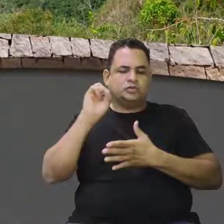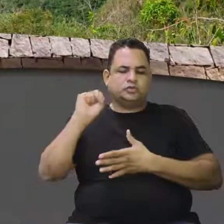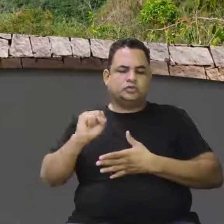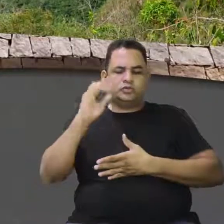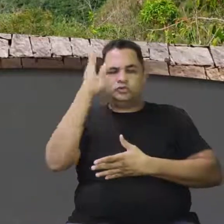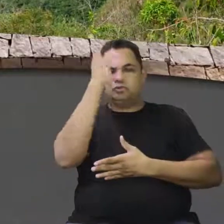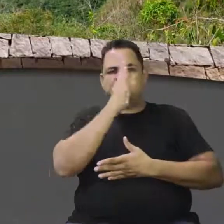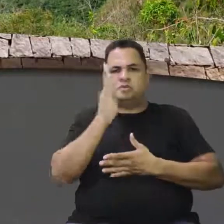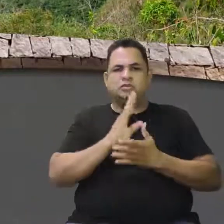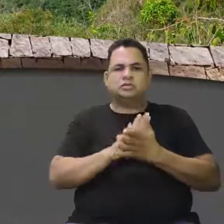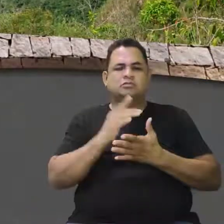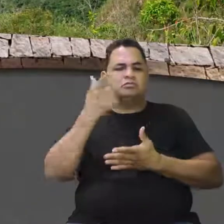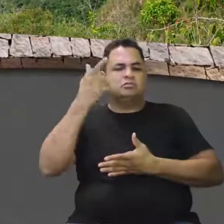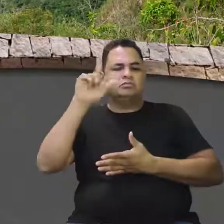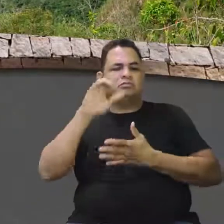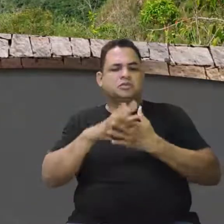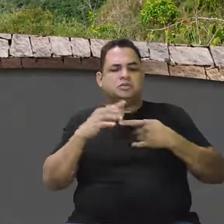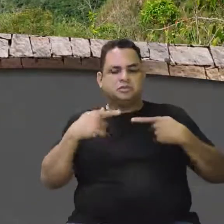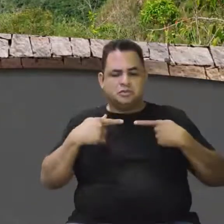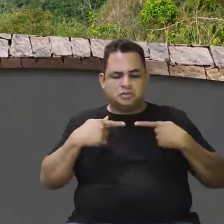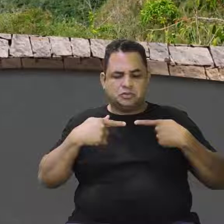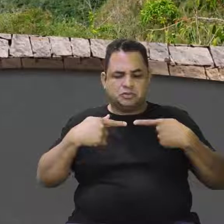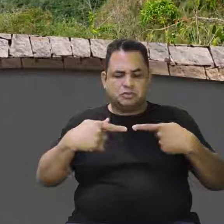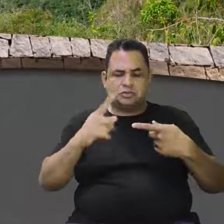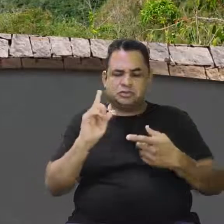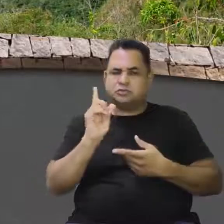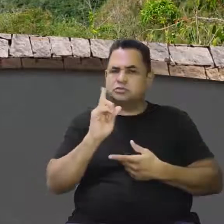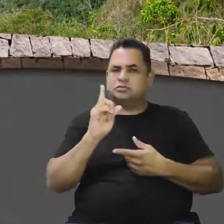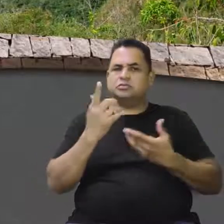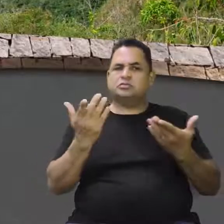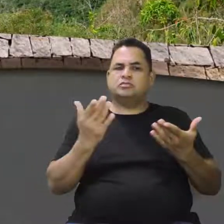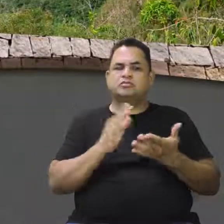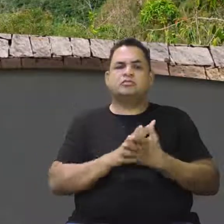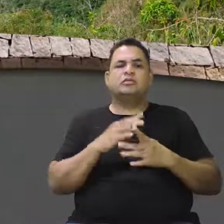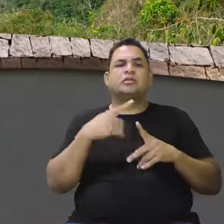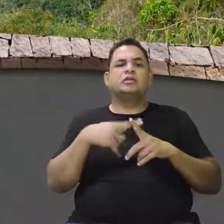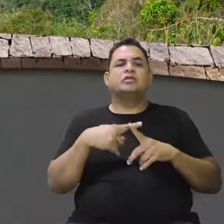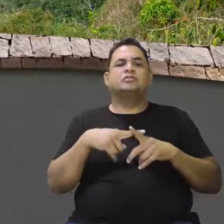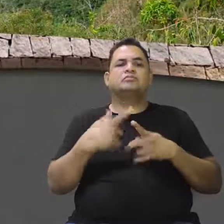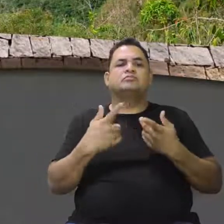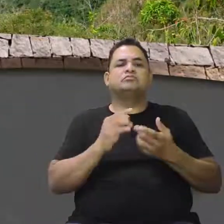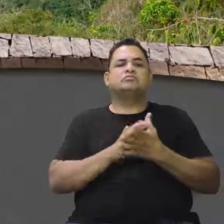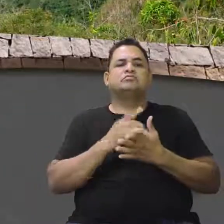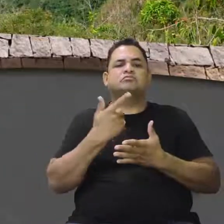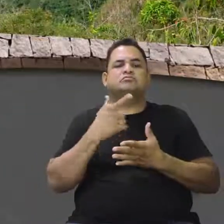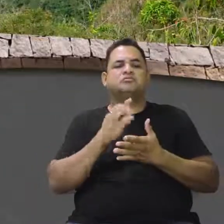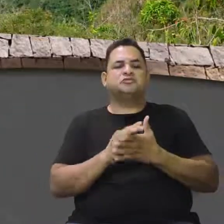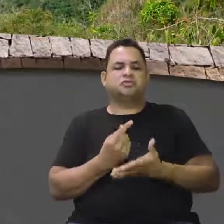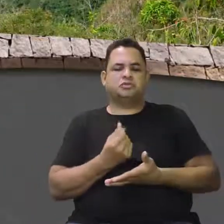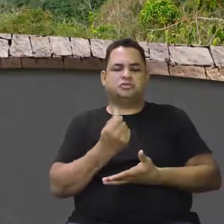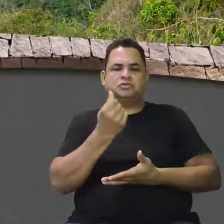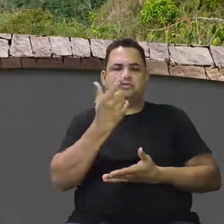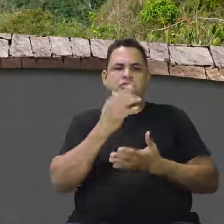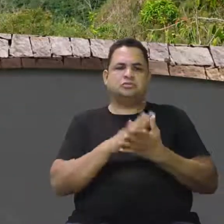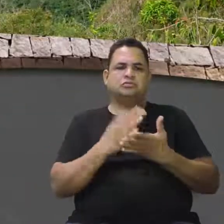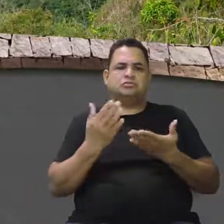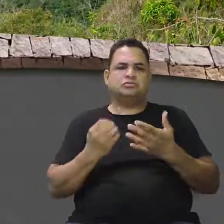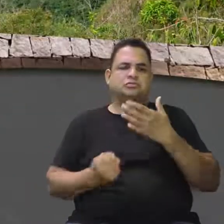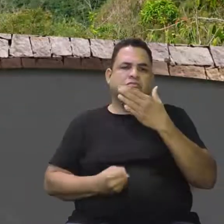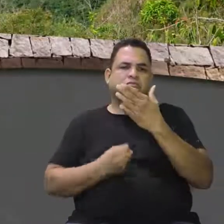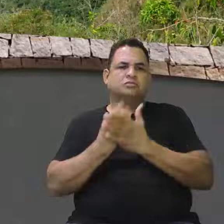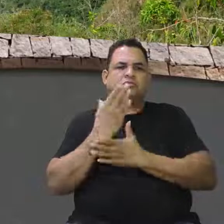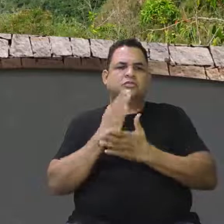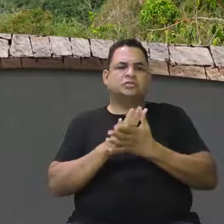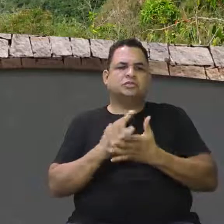Brasil, e não conseguiu competir com o grande latifundiário, porque não tinha tanto capital. Então surgiu